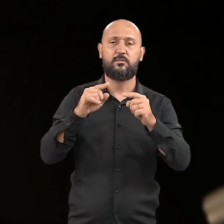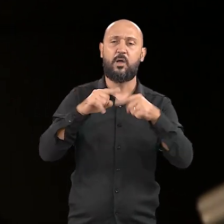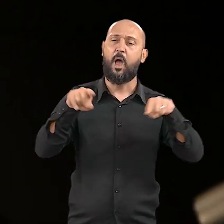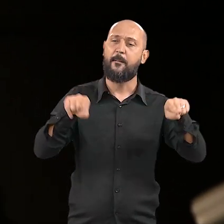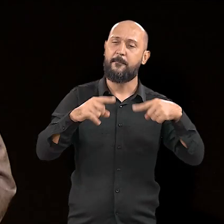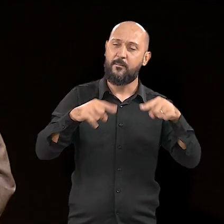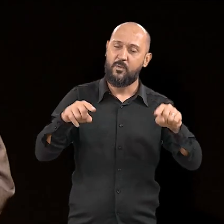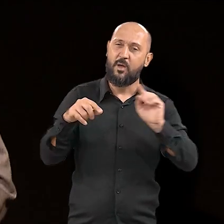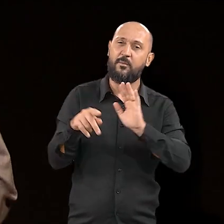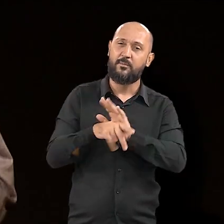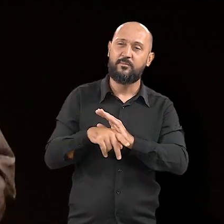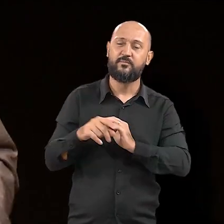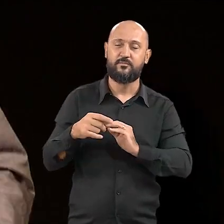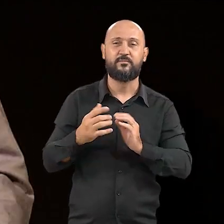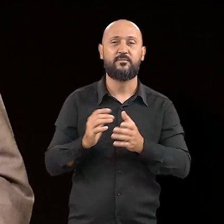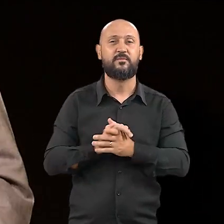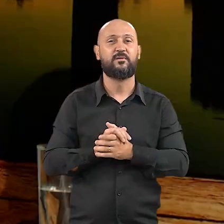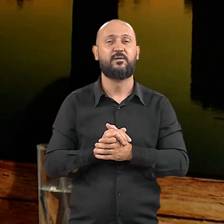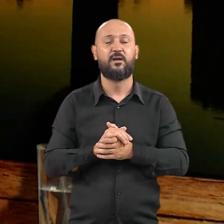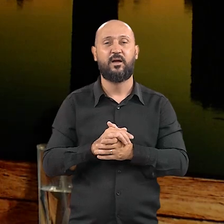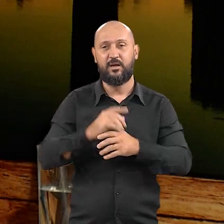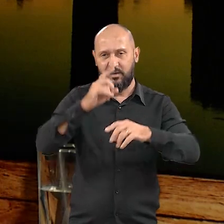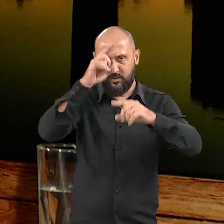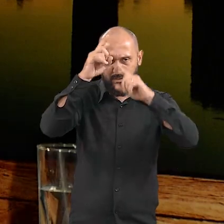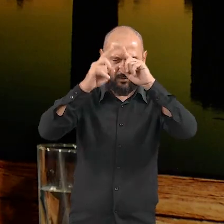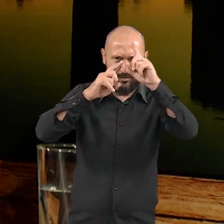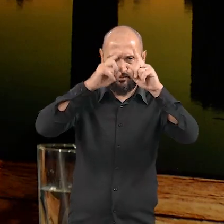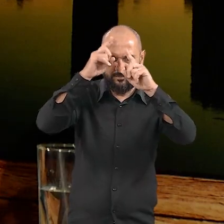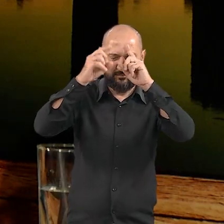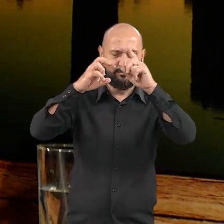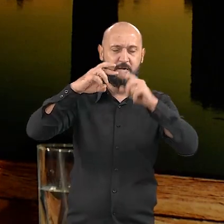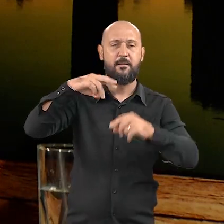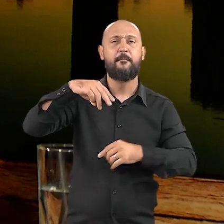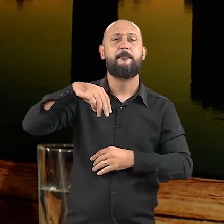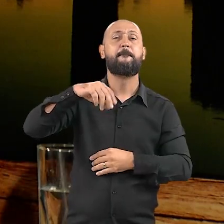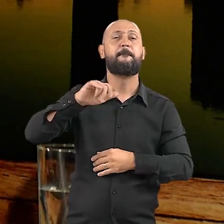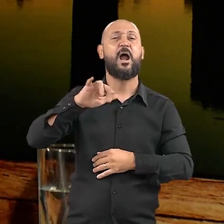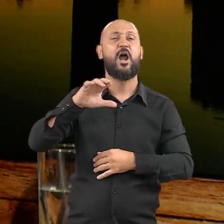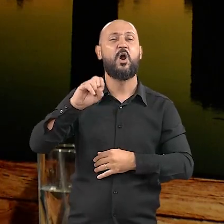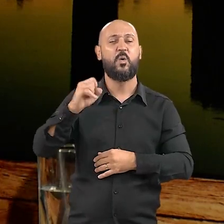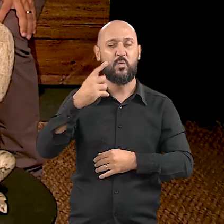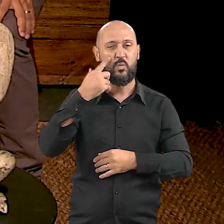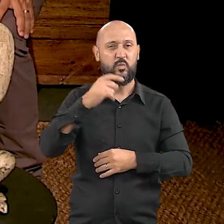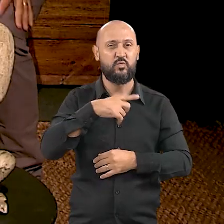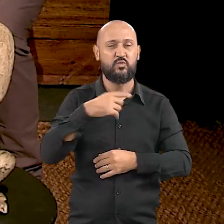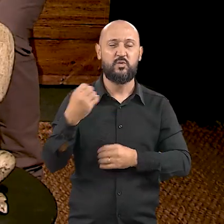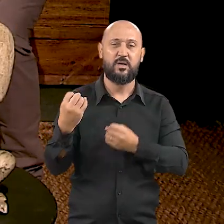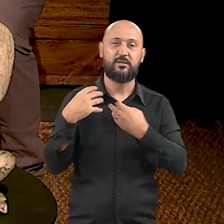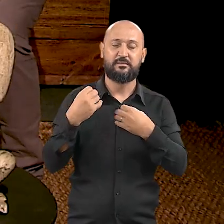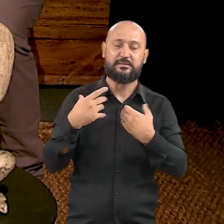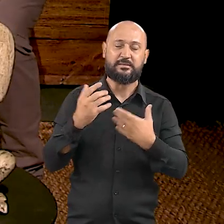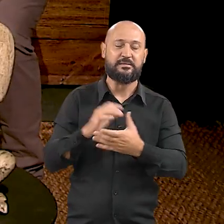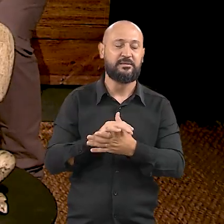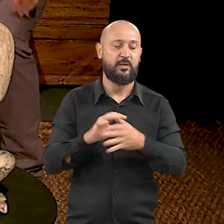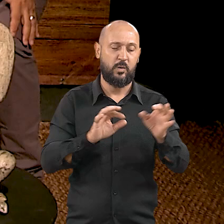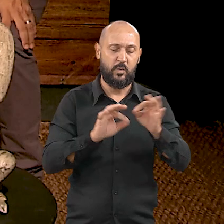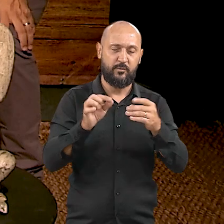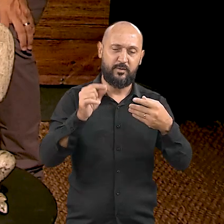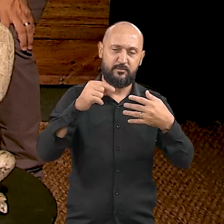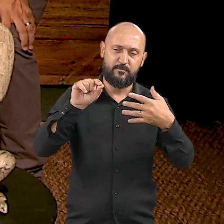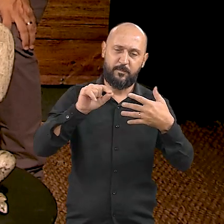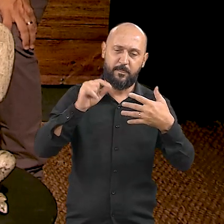trilha original. Aí você foi compor. Aí eu criei, Marcos Mendes é que arranjou,